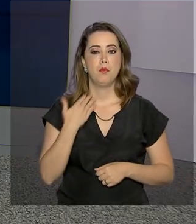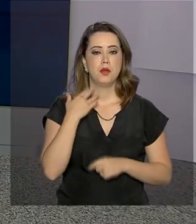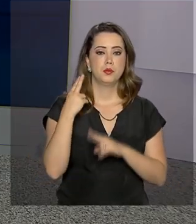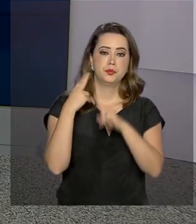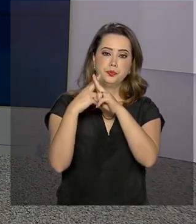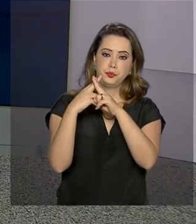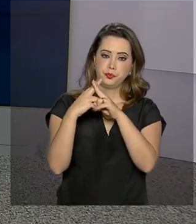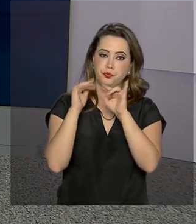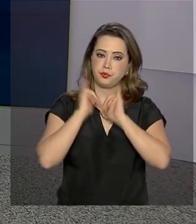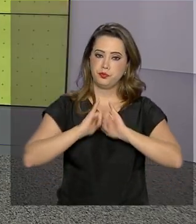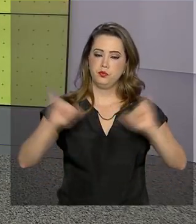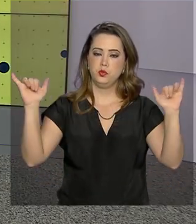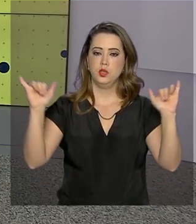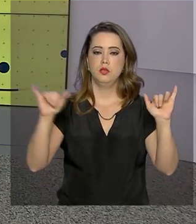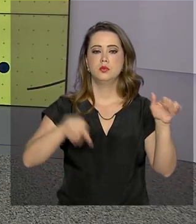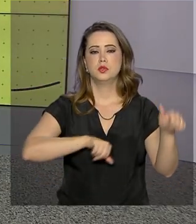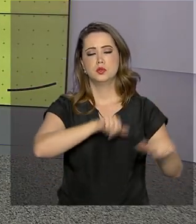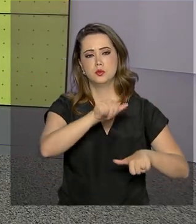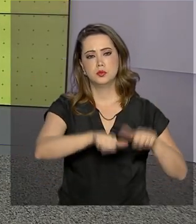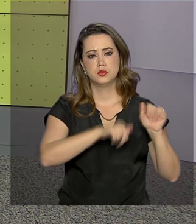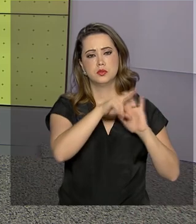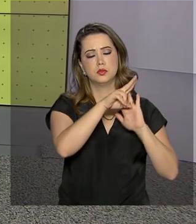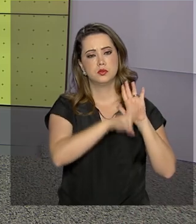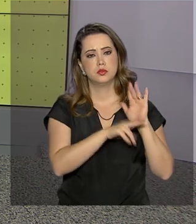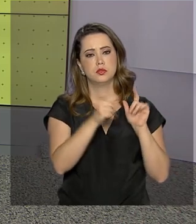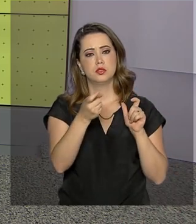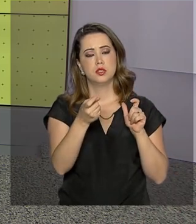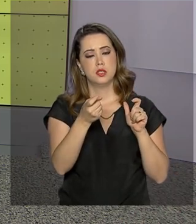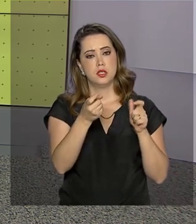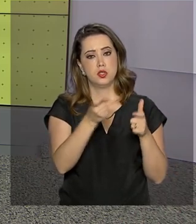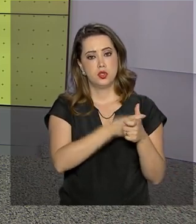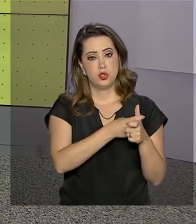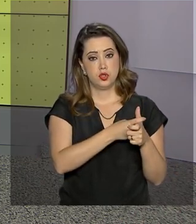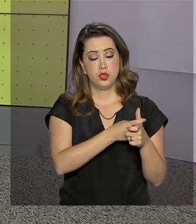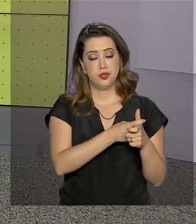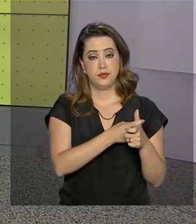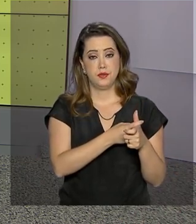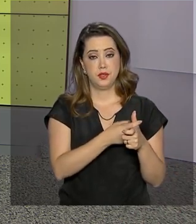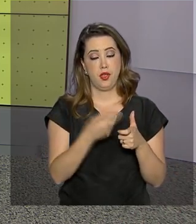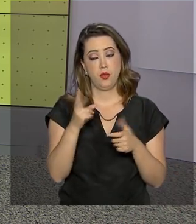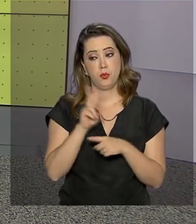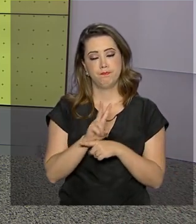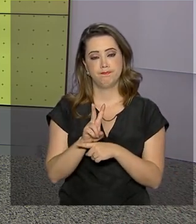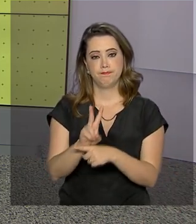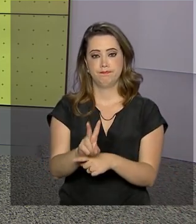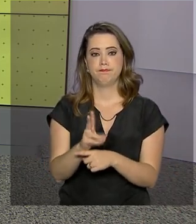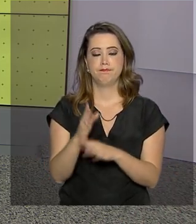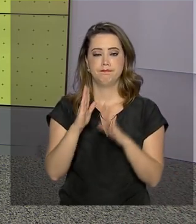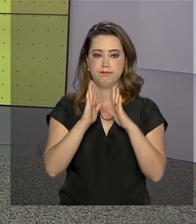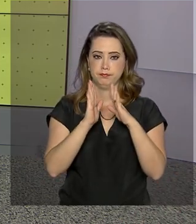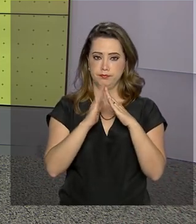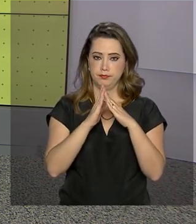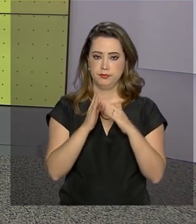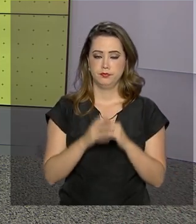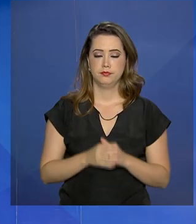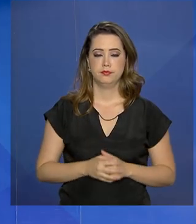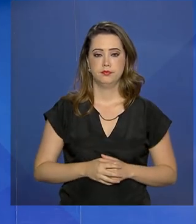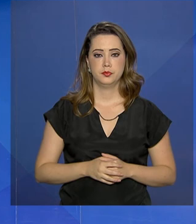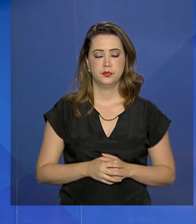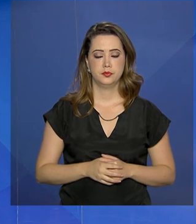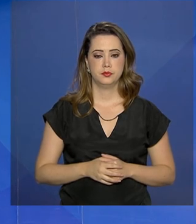econômica federal anunciou alternativas para regularização de dívidas do crédito imobiliário veja na reportagem